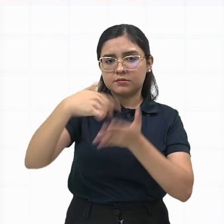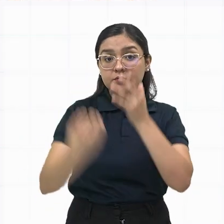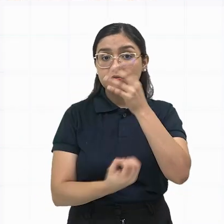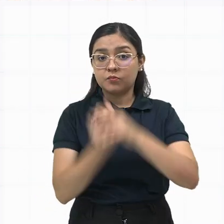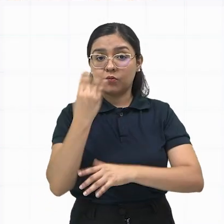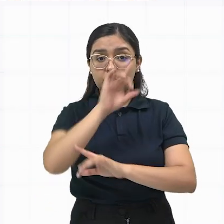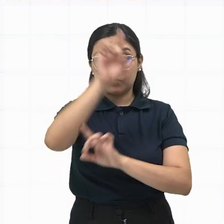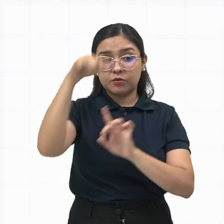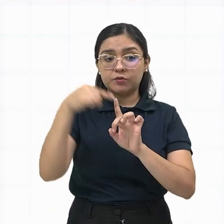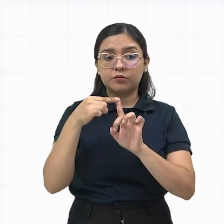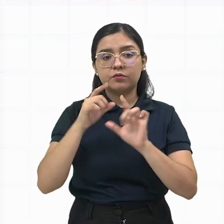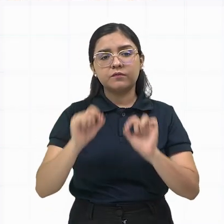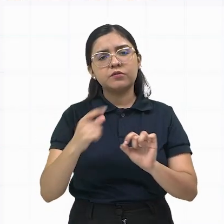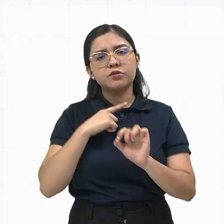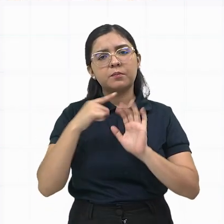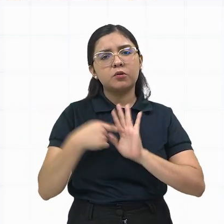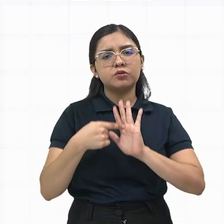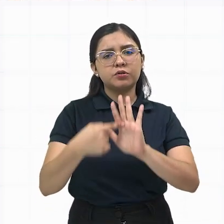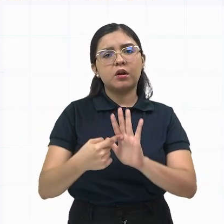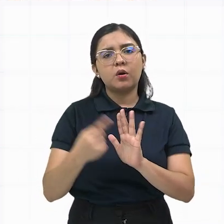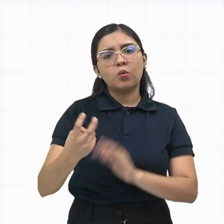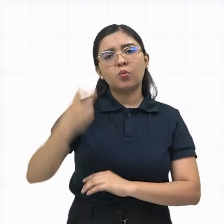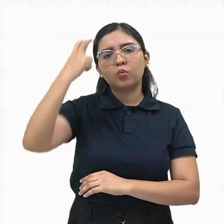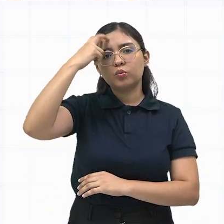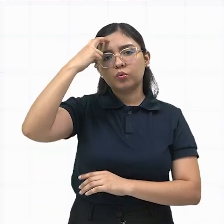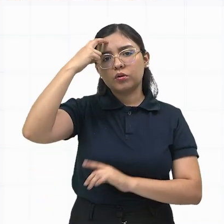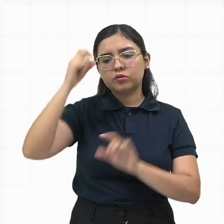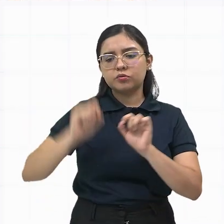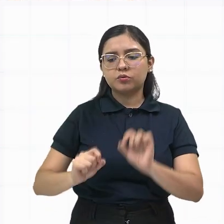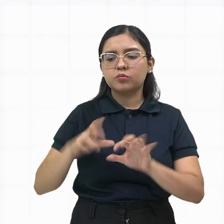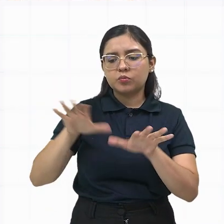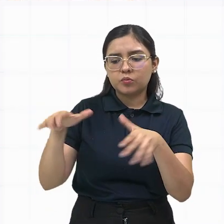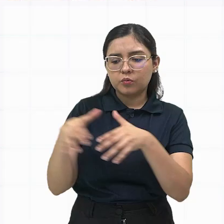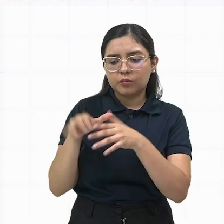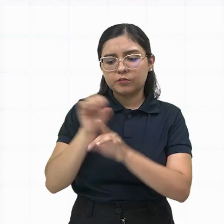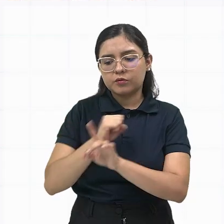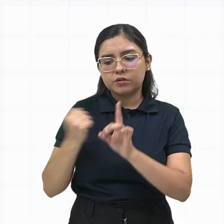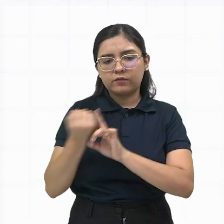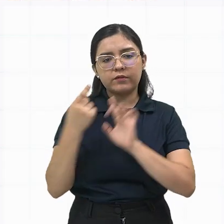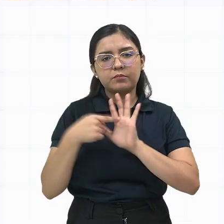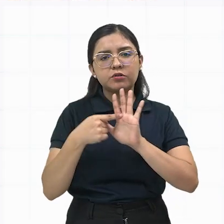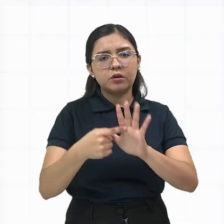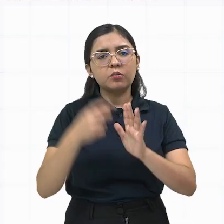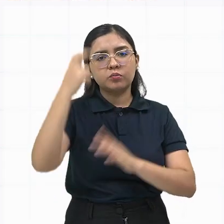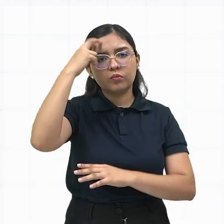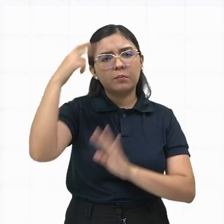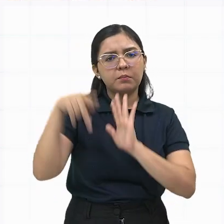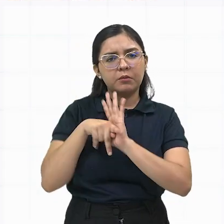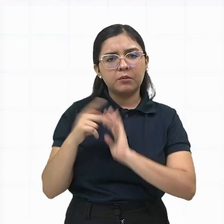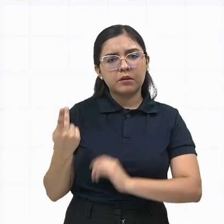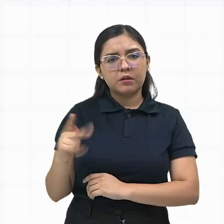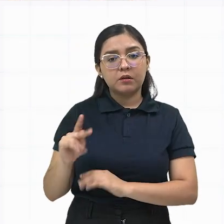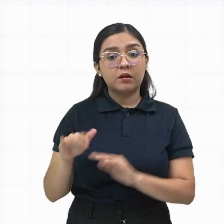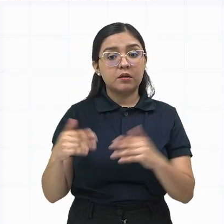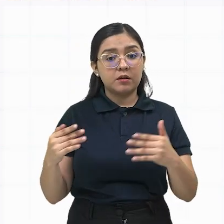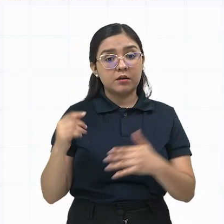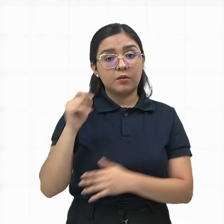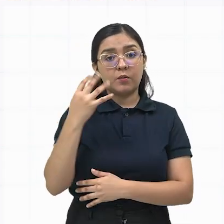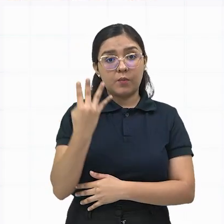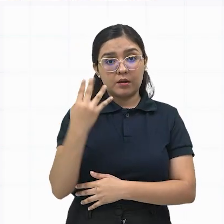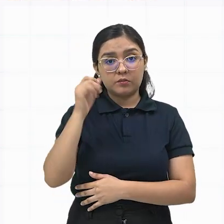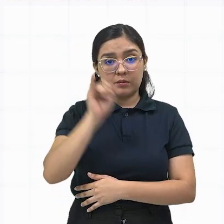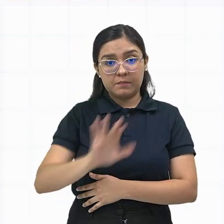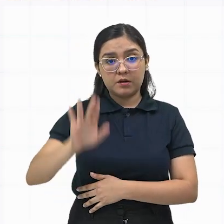a fim de expressar a cultura de um determinado grupo social. Aqui nós estamos vendo 4